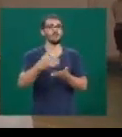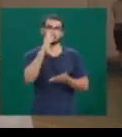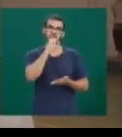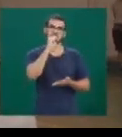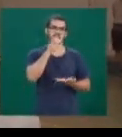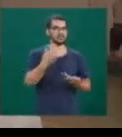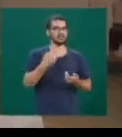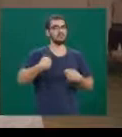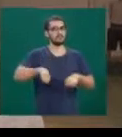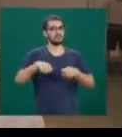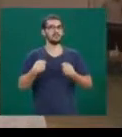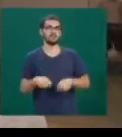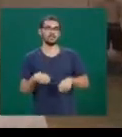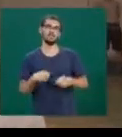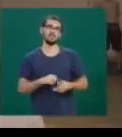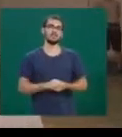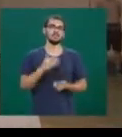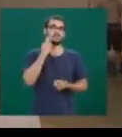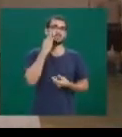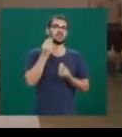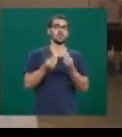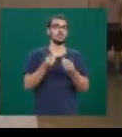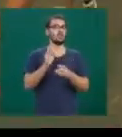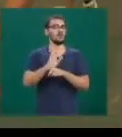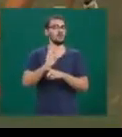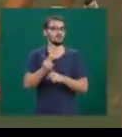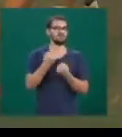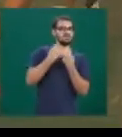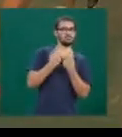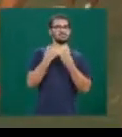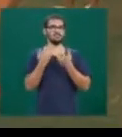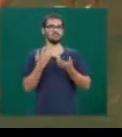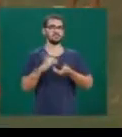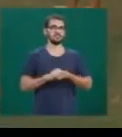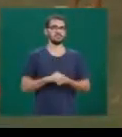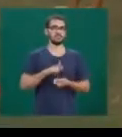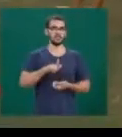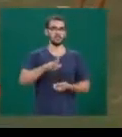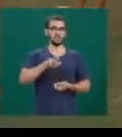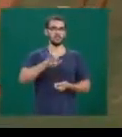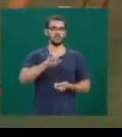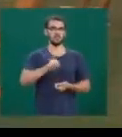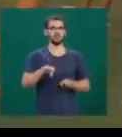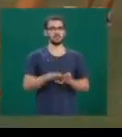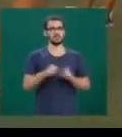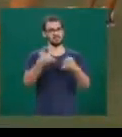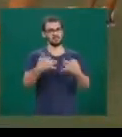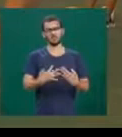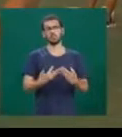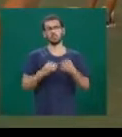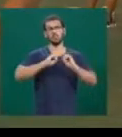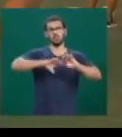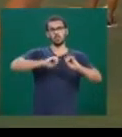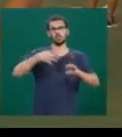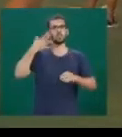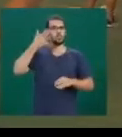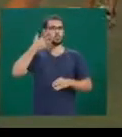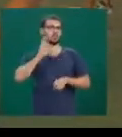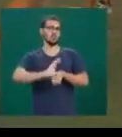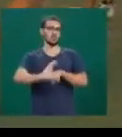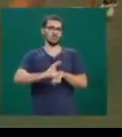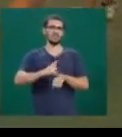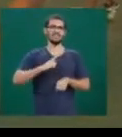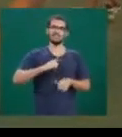ajudar a equipe nessa competição, que é muito importante para a nossa Atlética. Luiz Gustavo foi um dos ministrantes do curso. É dono de um